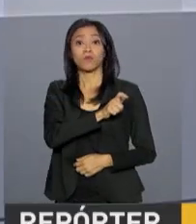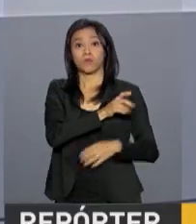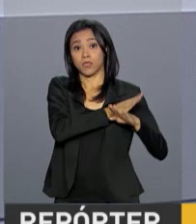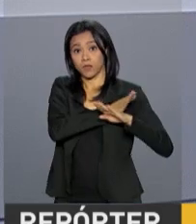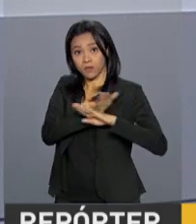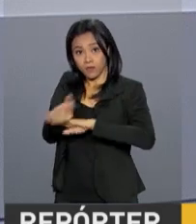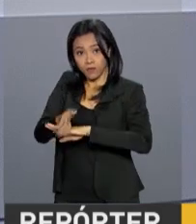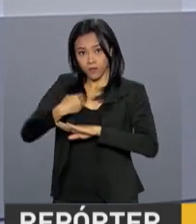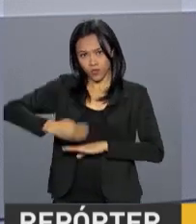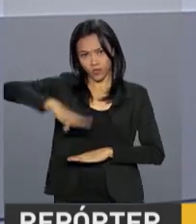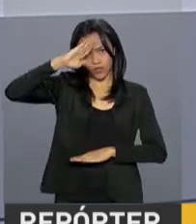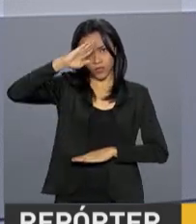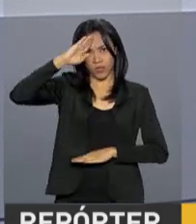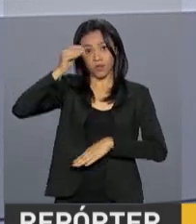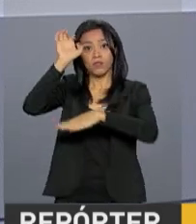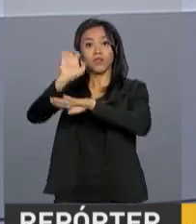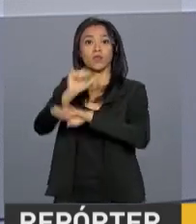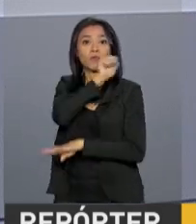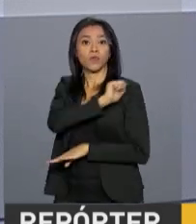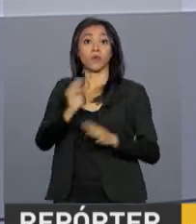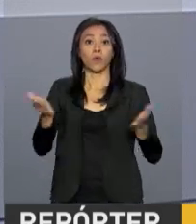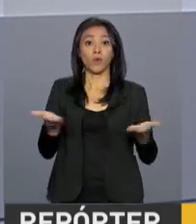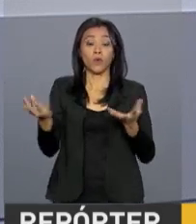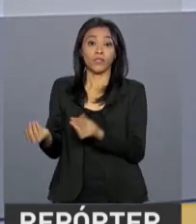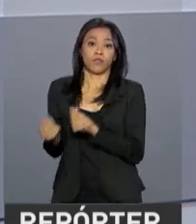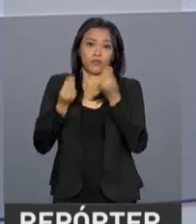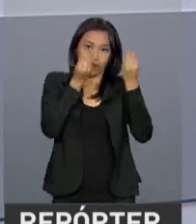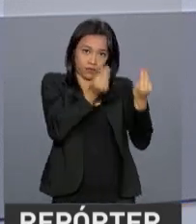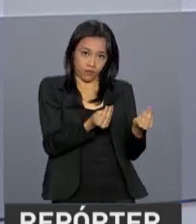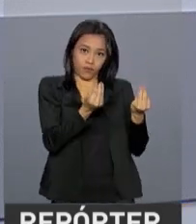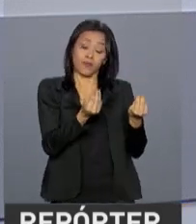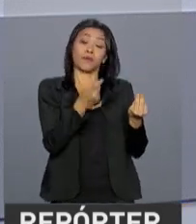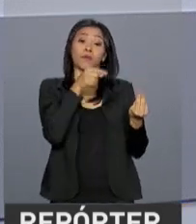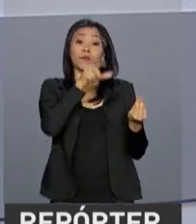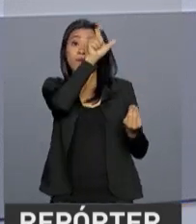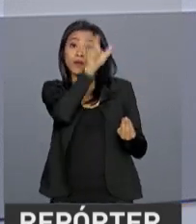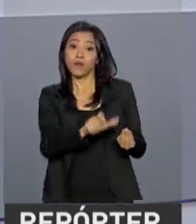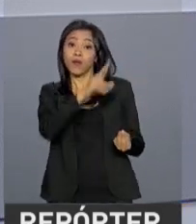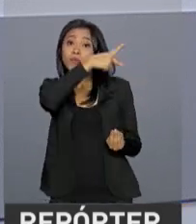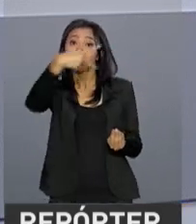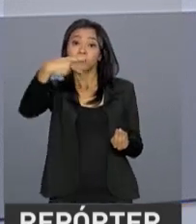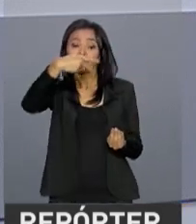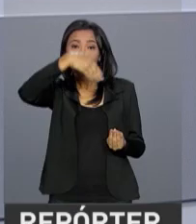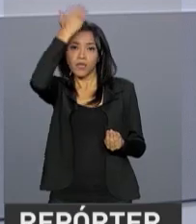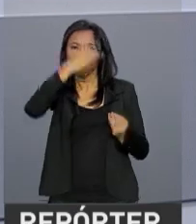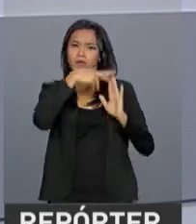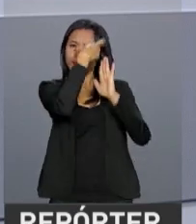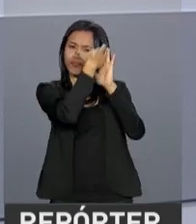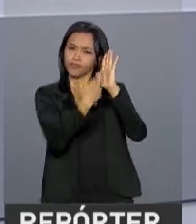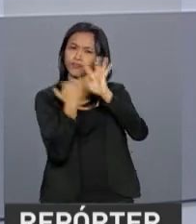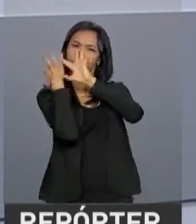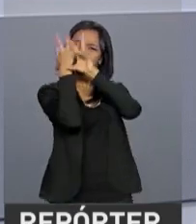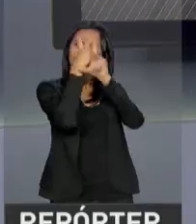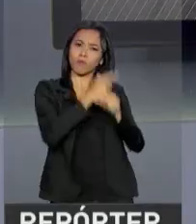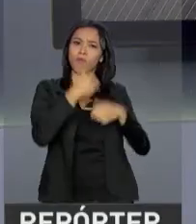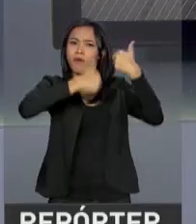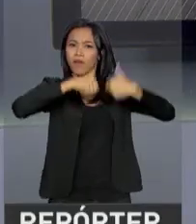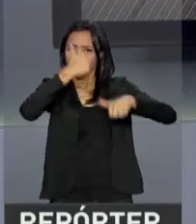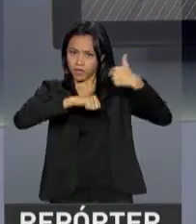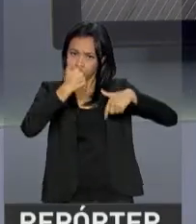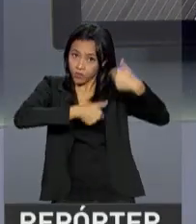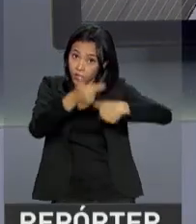rio de janeiro general braga neto entrega hoje o presidente michel temer um balanço das ações federais do estado